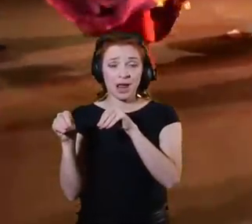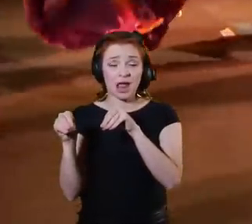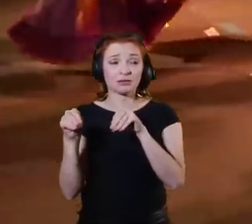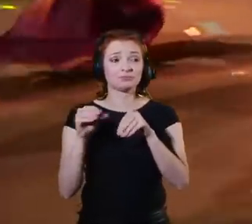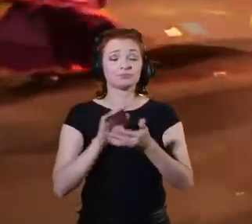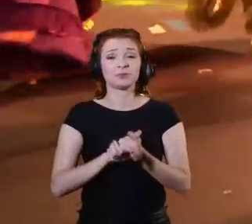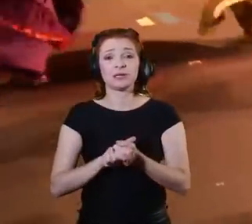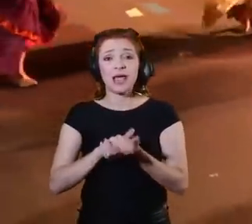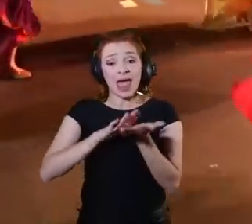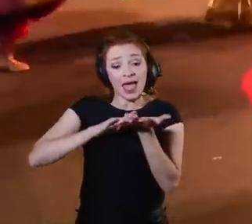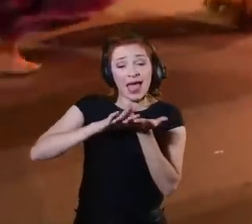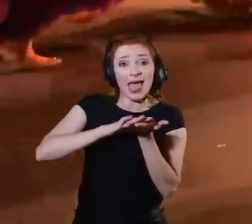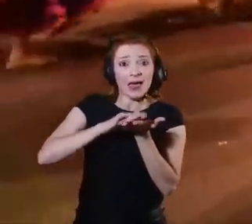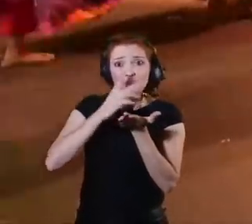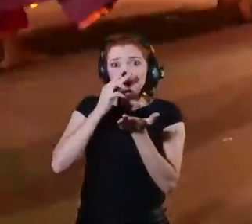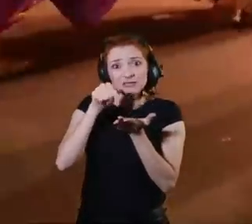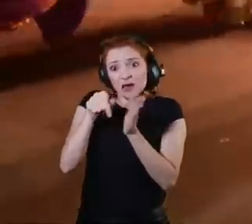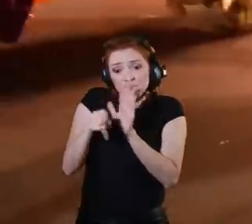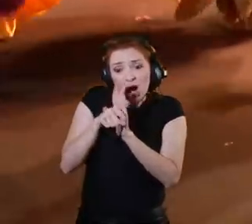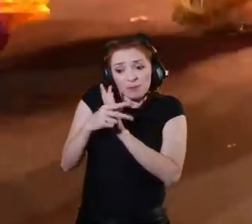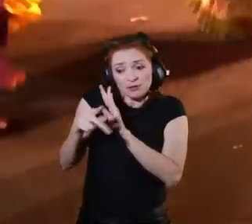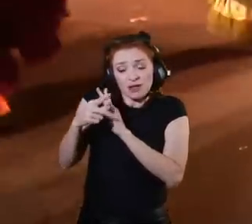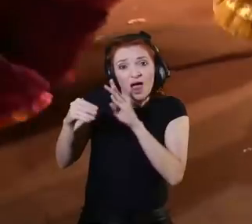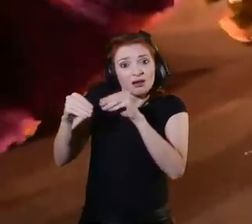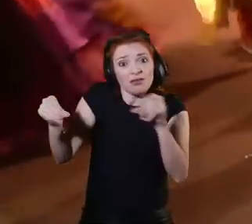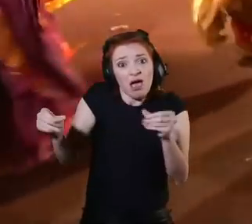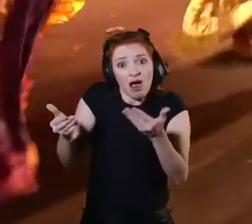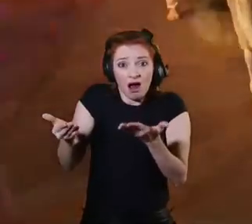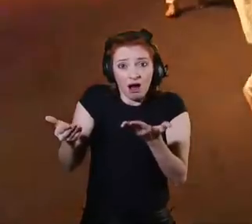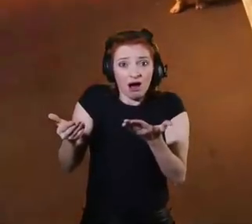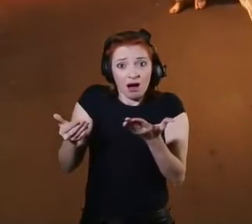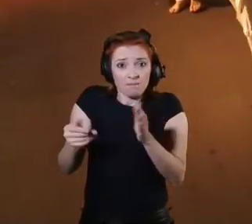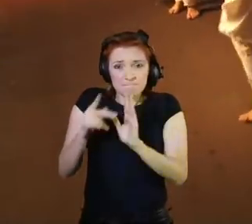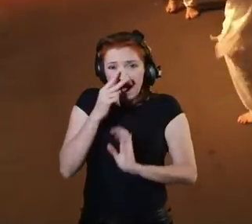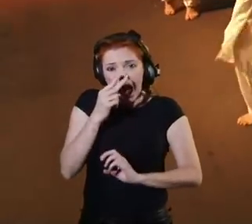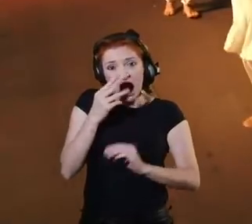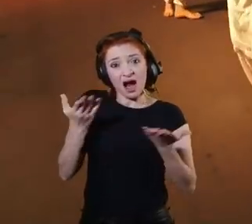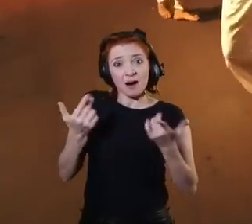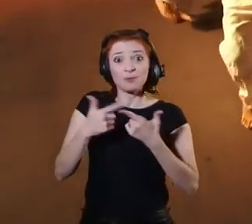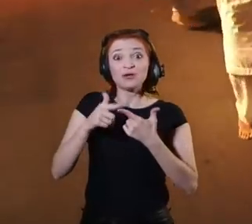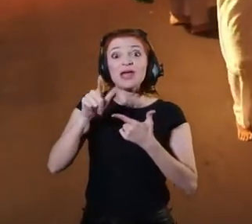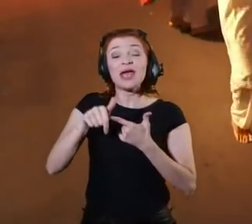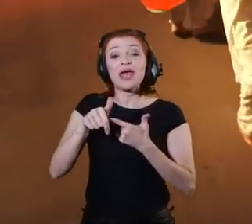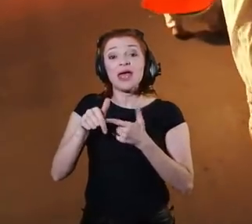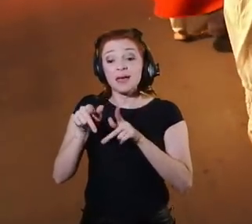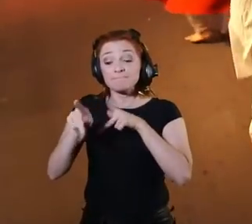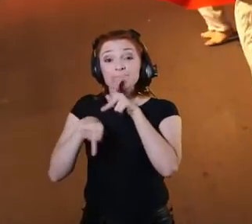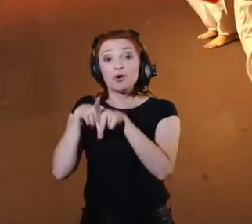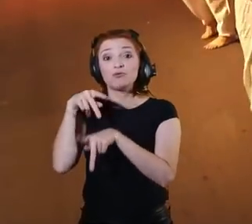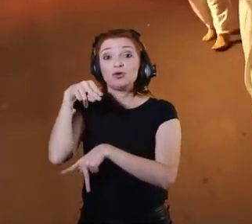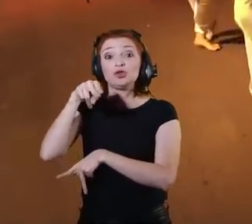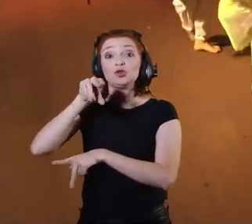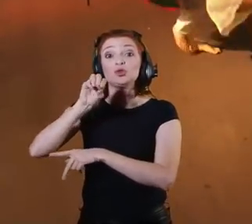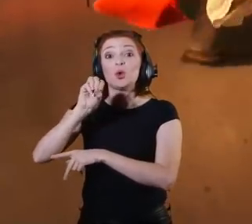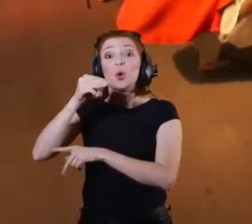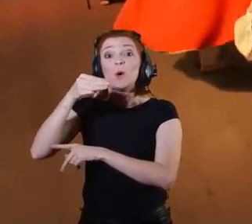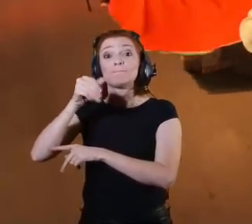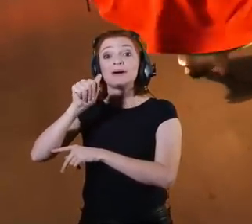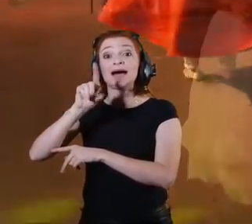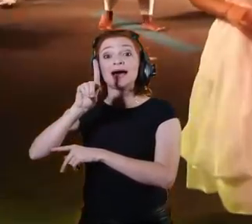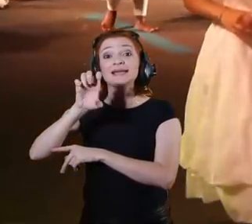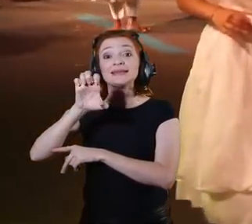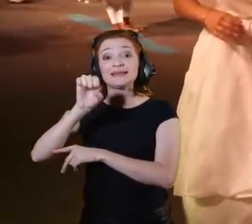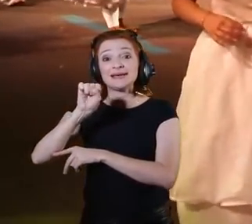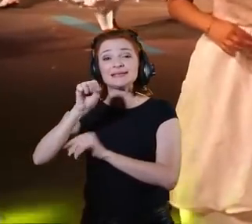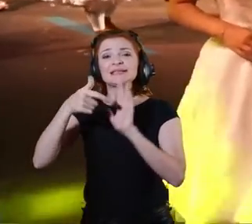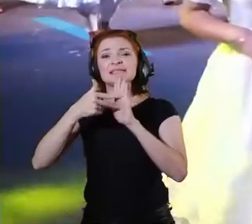reservas, praticamente proprietários daquela área. É a área reservada para eles. Por quê? Porque é um povo nômade que vai de lá para cá, que via, que anda para lá e